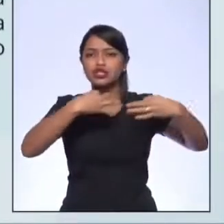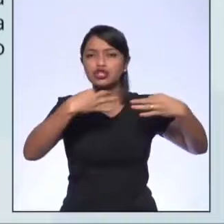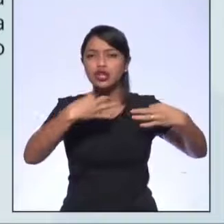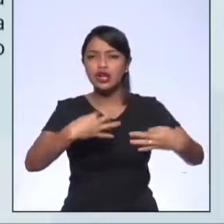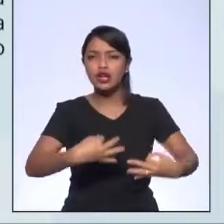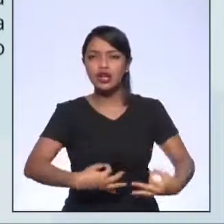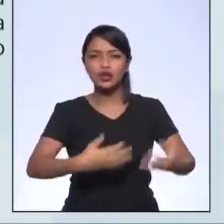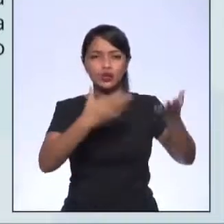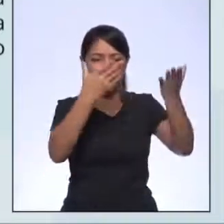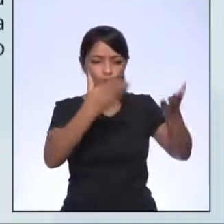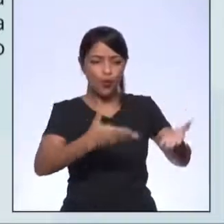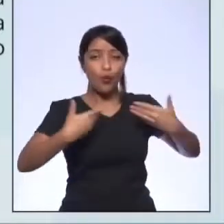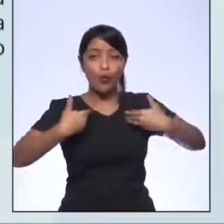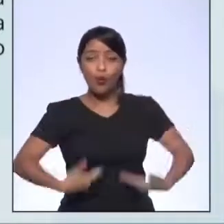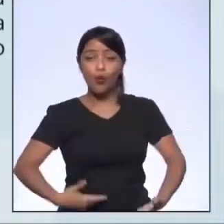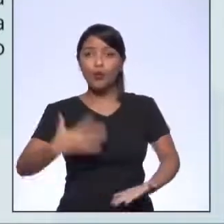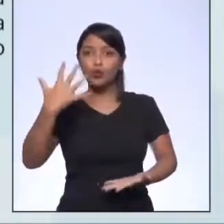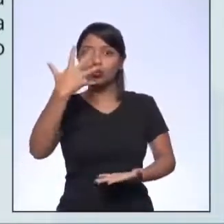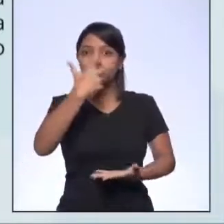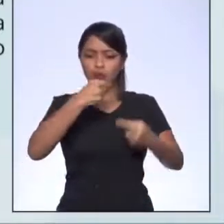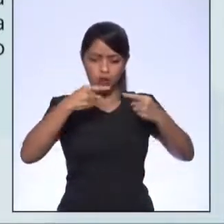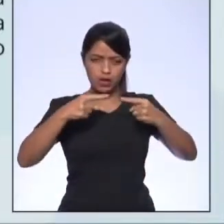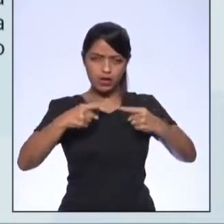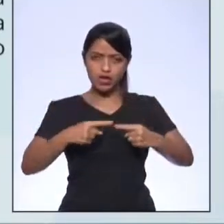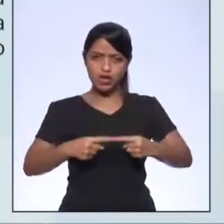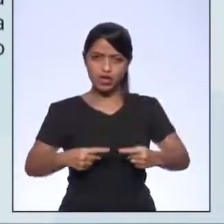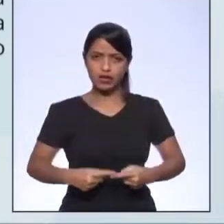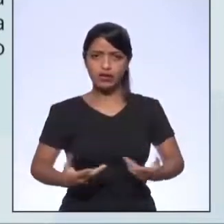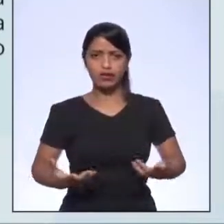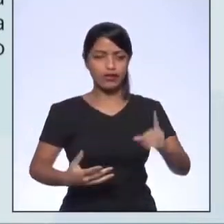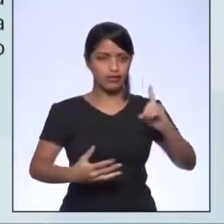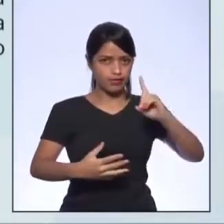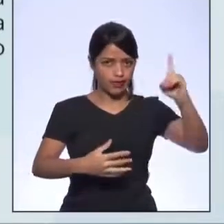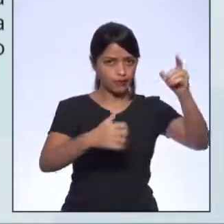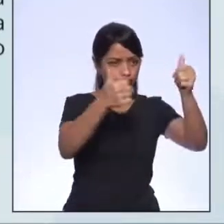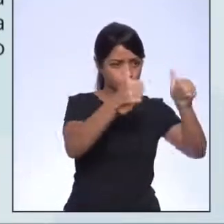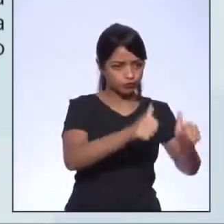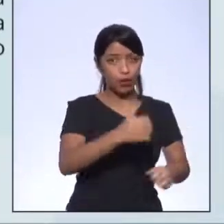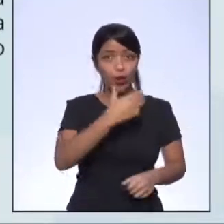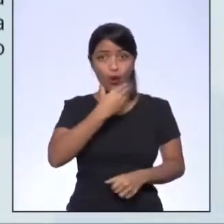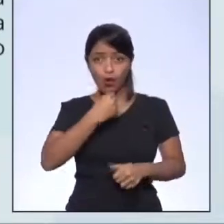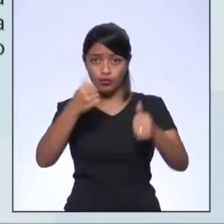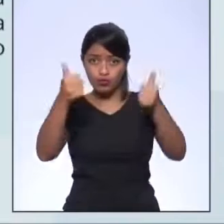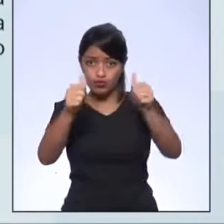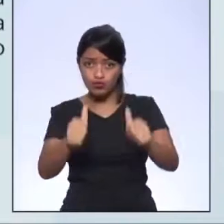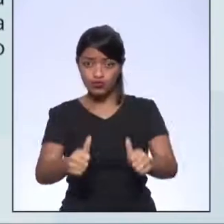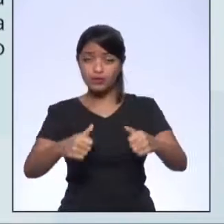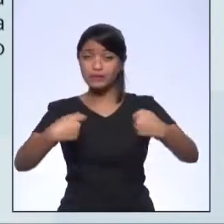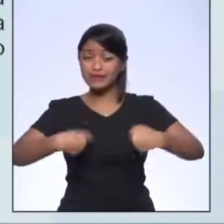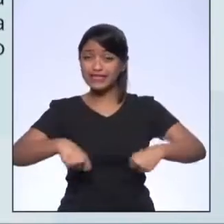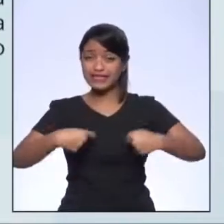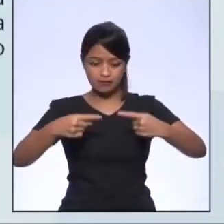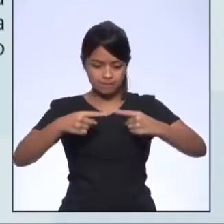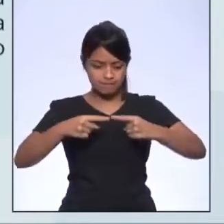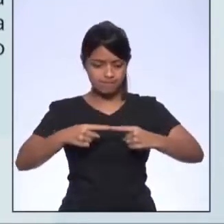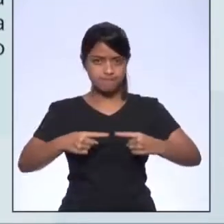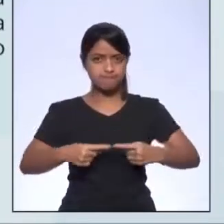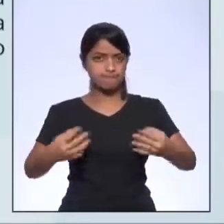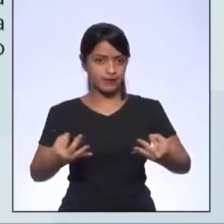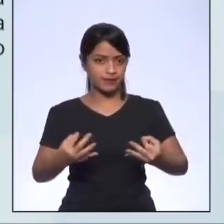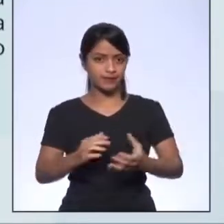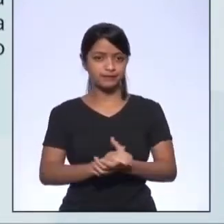dos corpos, tanto de deuses como de homens. Percebam a forma como a escultura